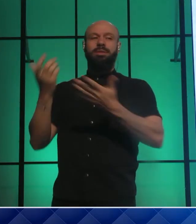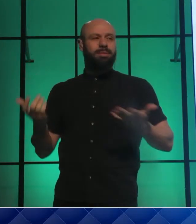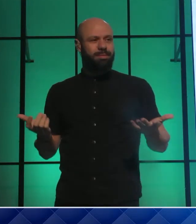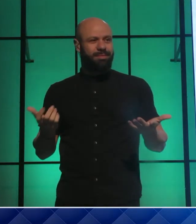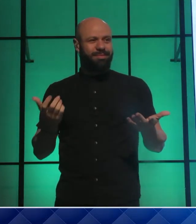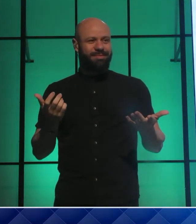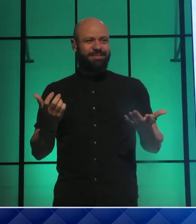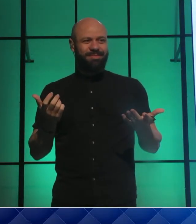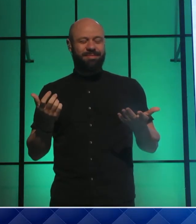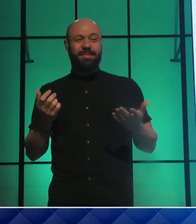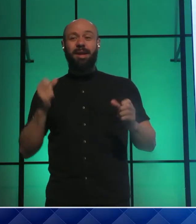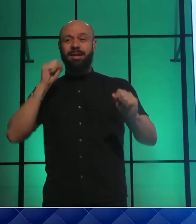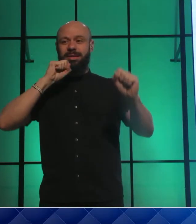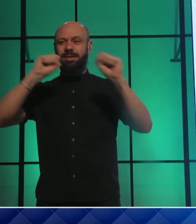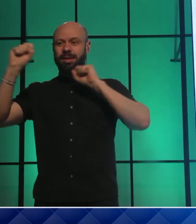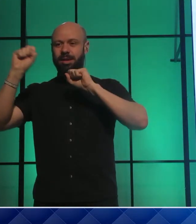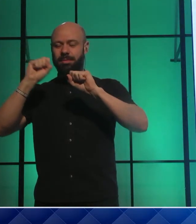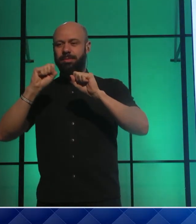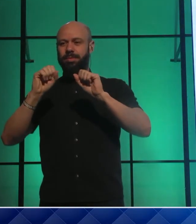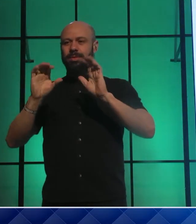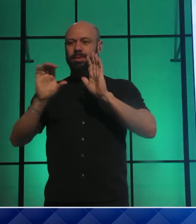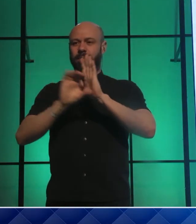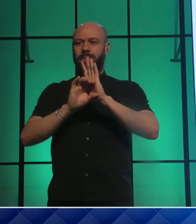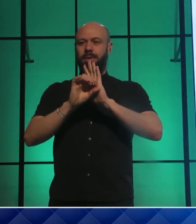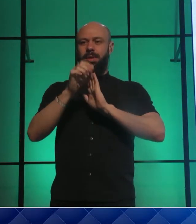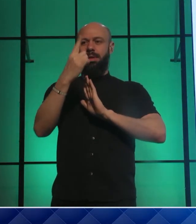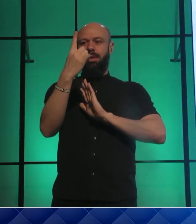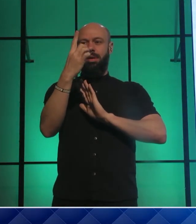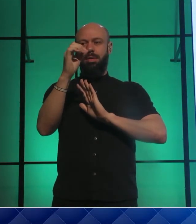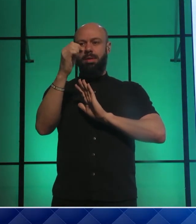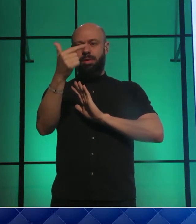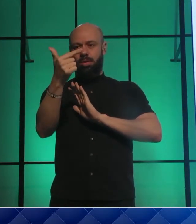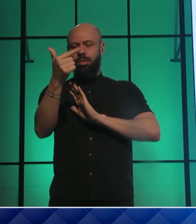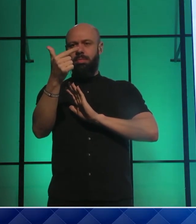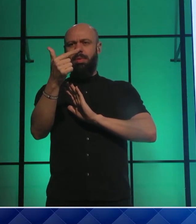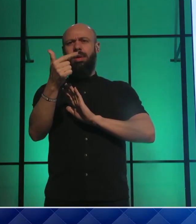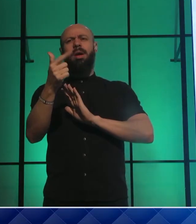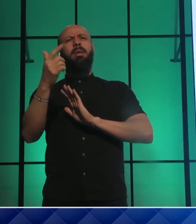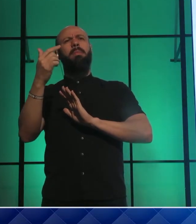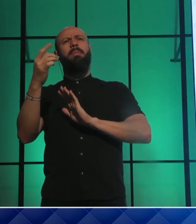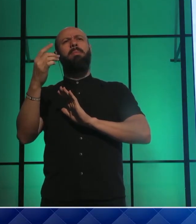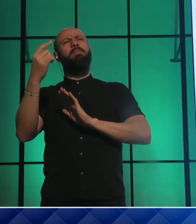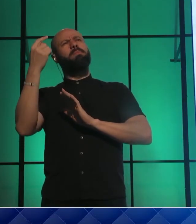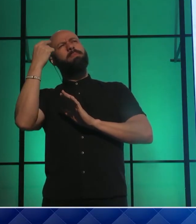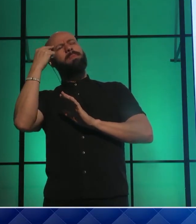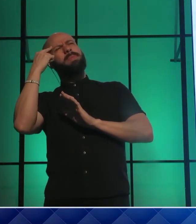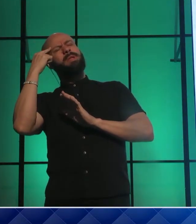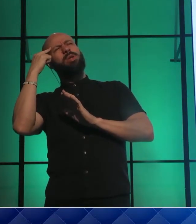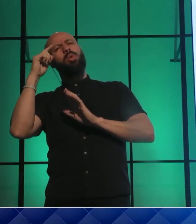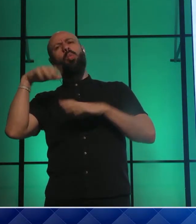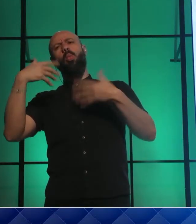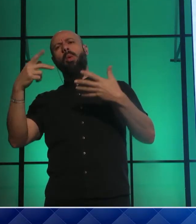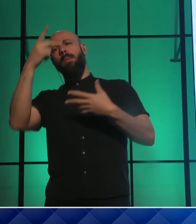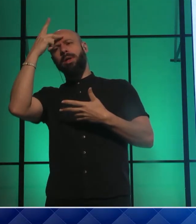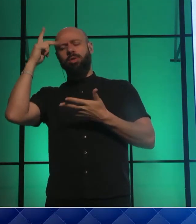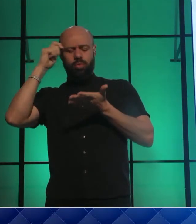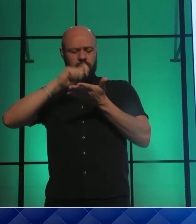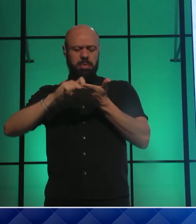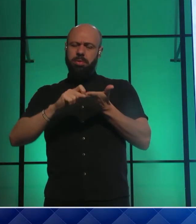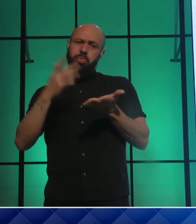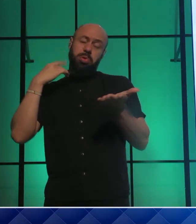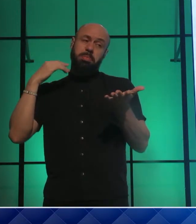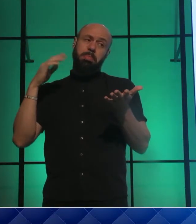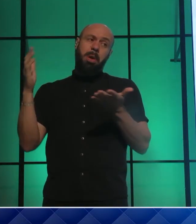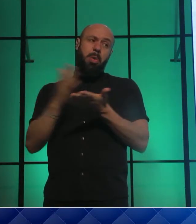Salmo 102. Ninguém sabe ao certo quem escreveu o Salmo 102. Alguns dizem que foi